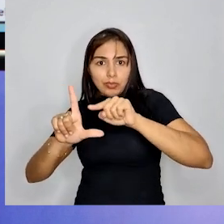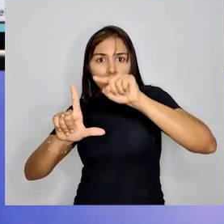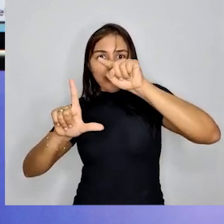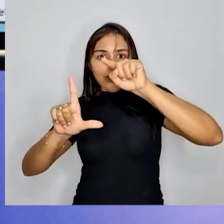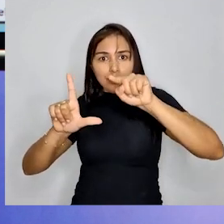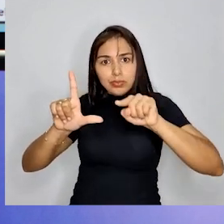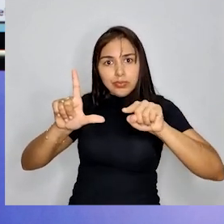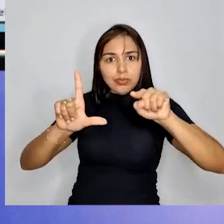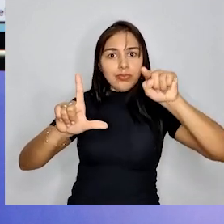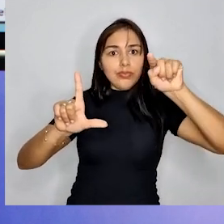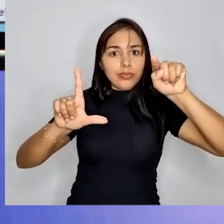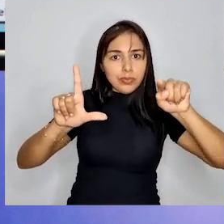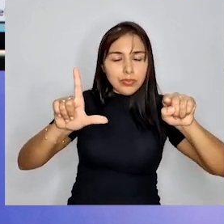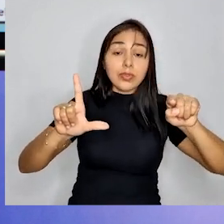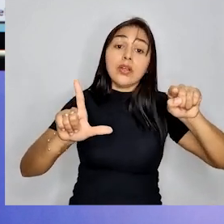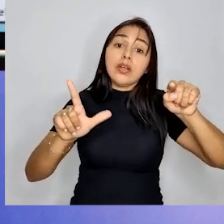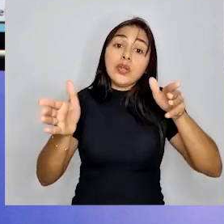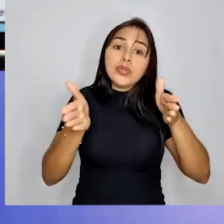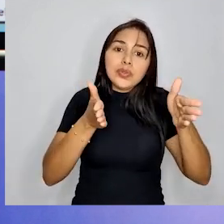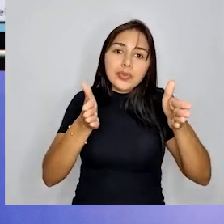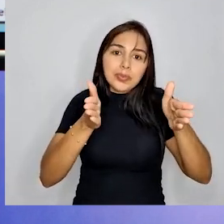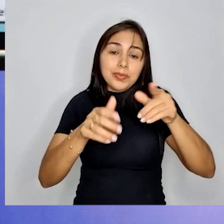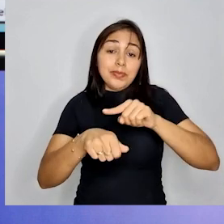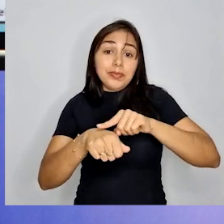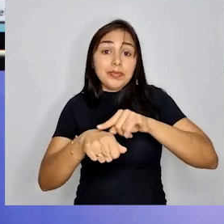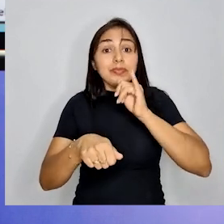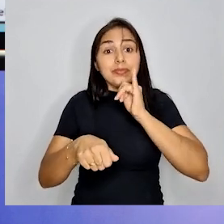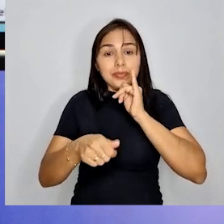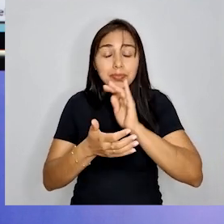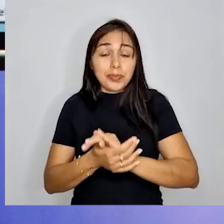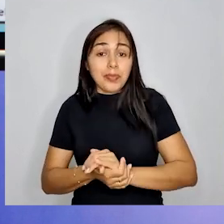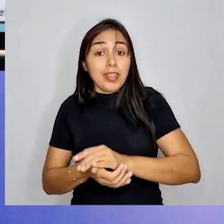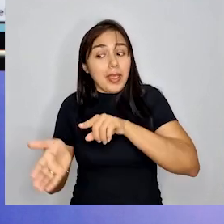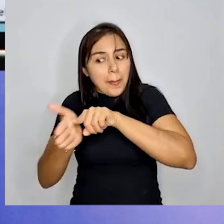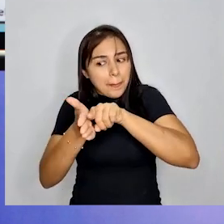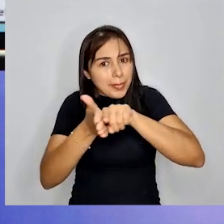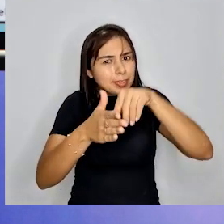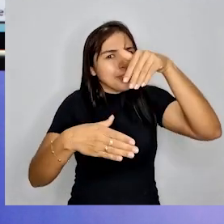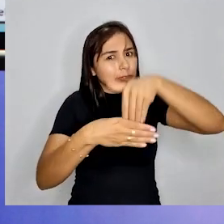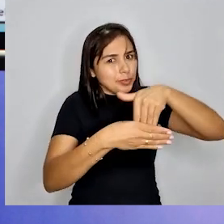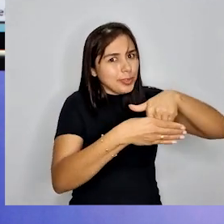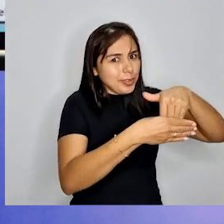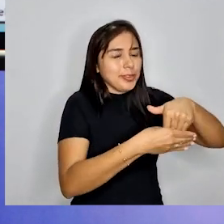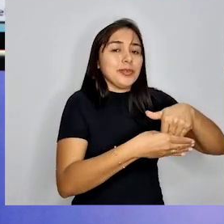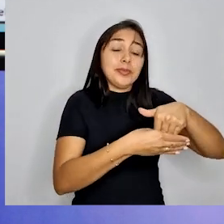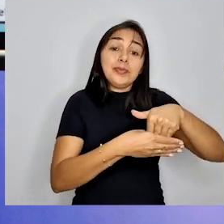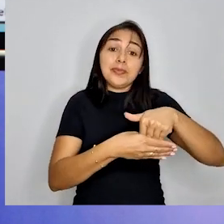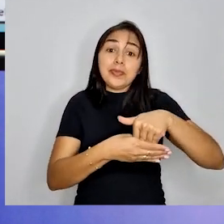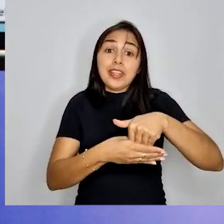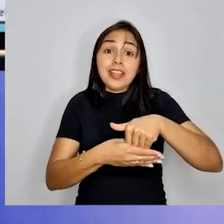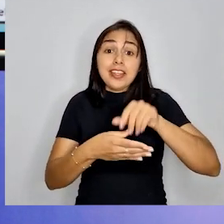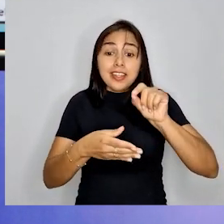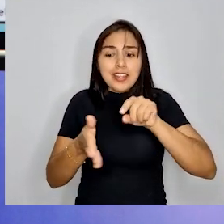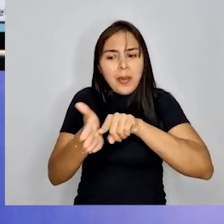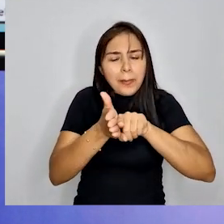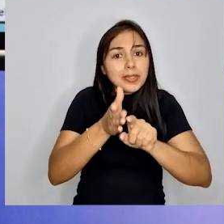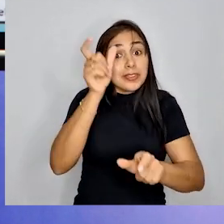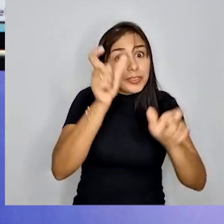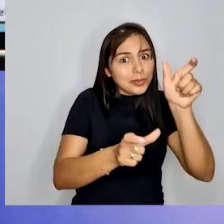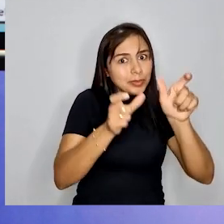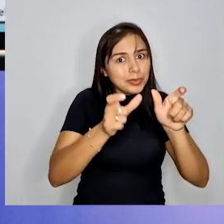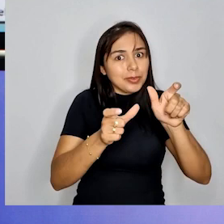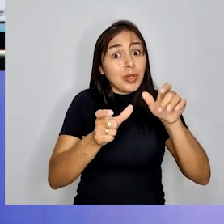né Por exemplo a gente pode ter as pesquisas eleitorais Elas mostram a evolução dos candidatos ao longo